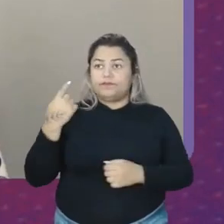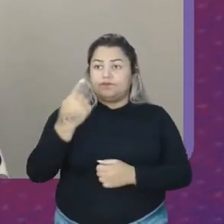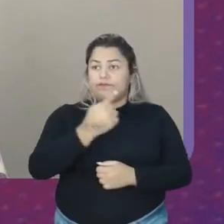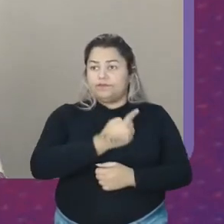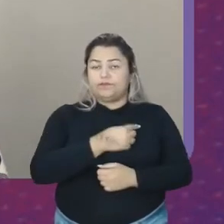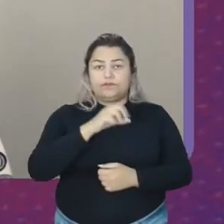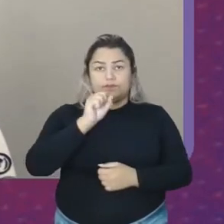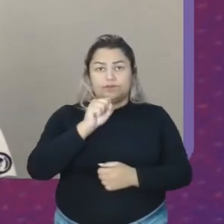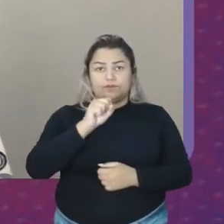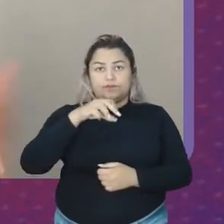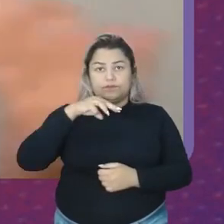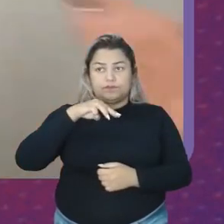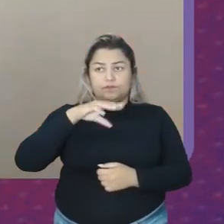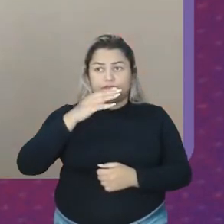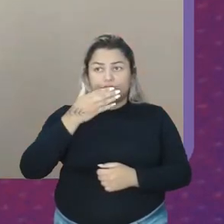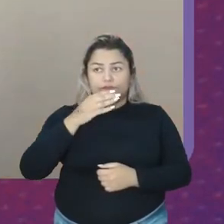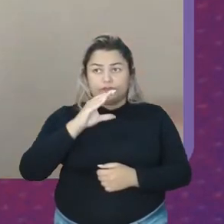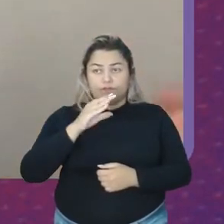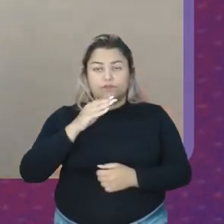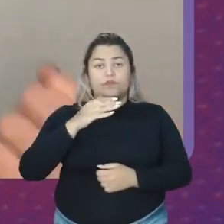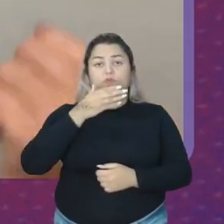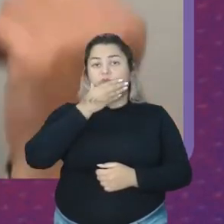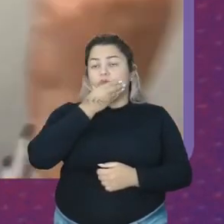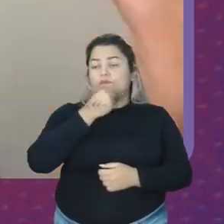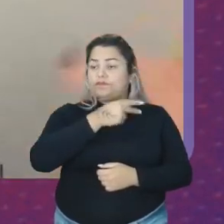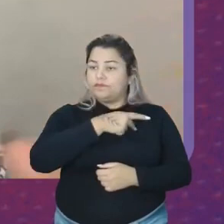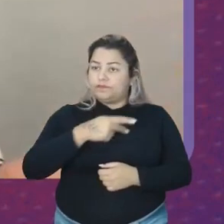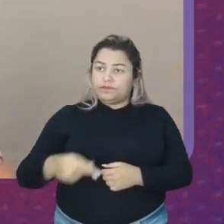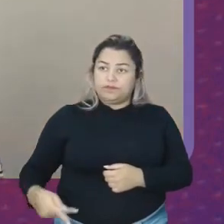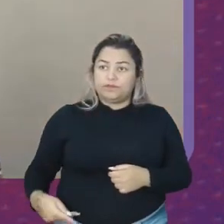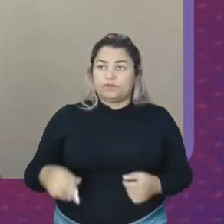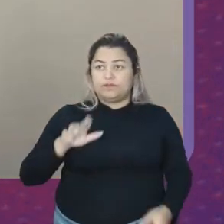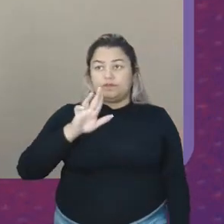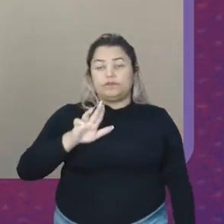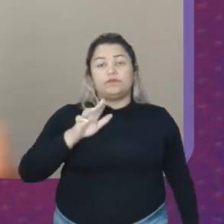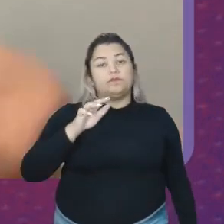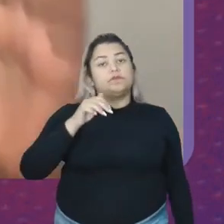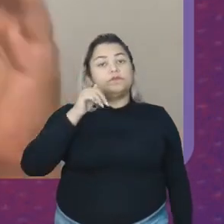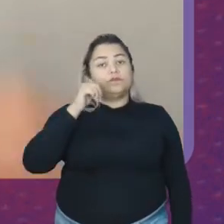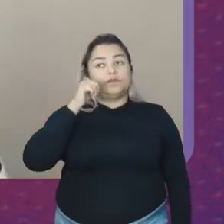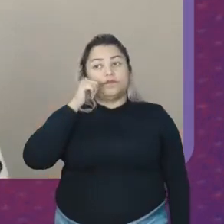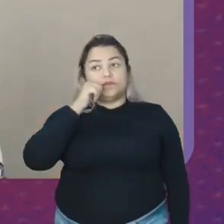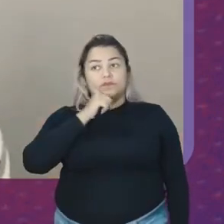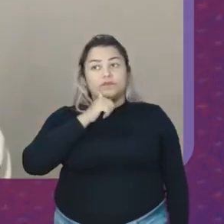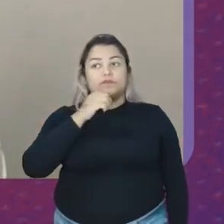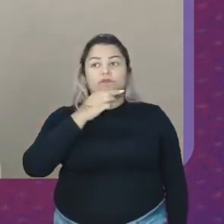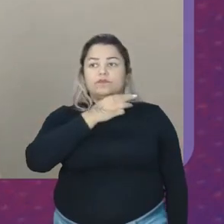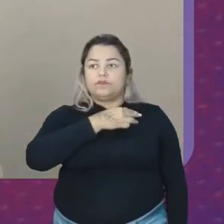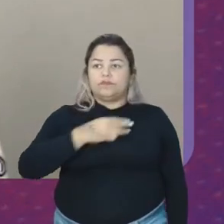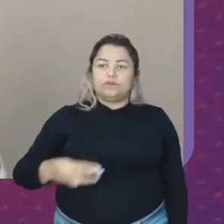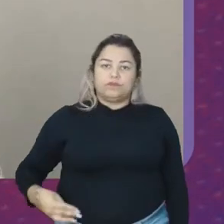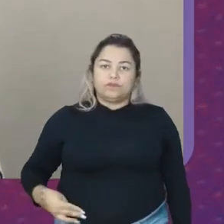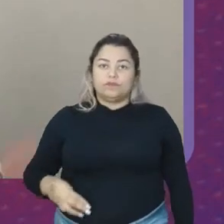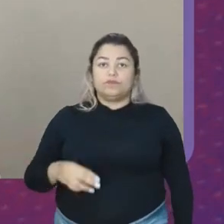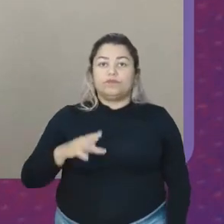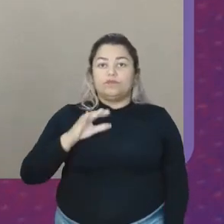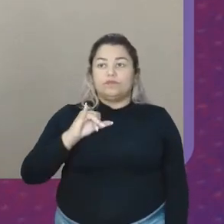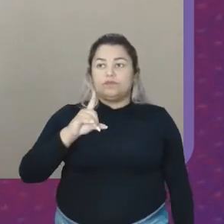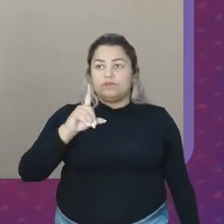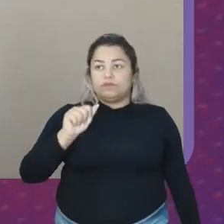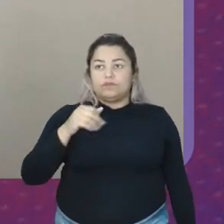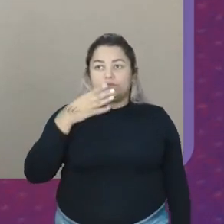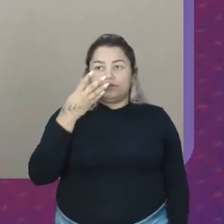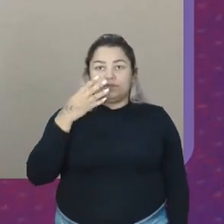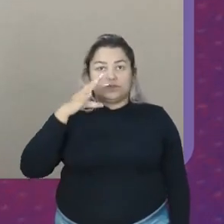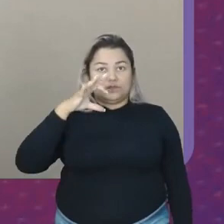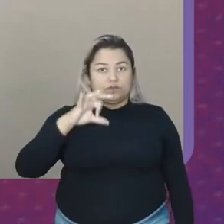dia 8 de março, o presidente Lula e a ministra Cida Gonçalves indicaram que serão 40 novas casas